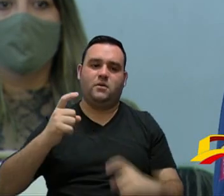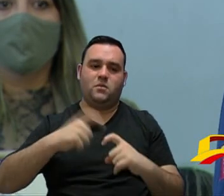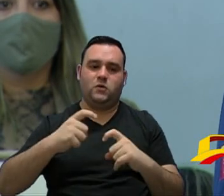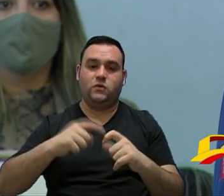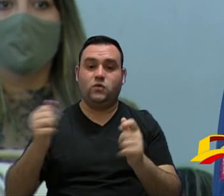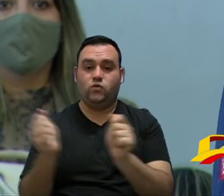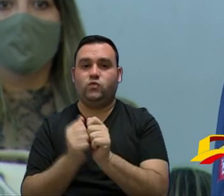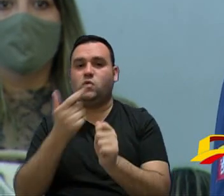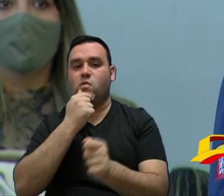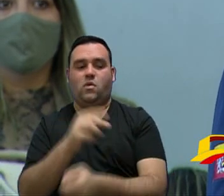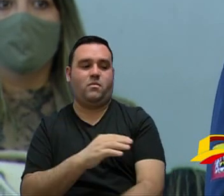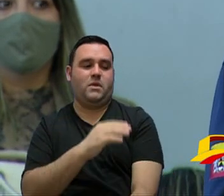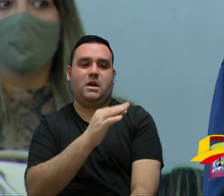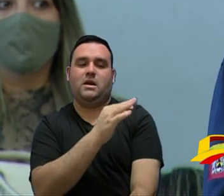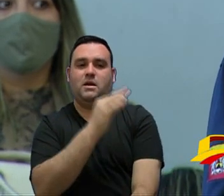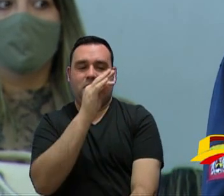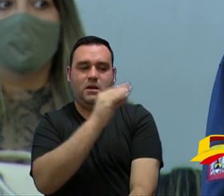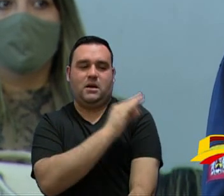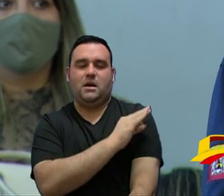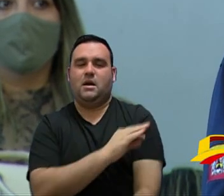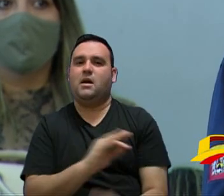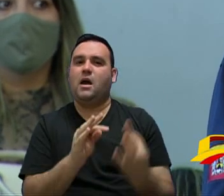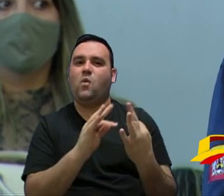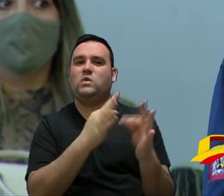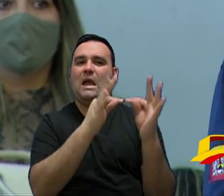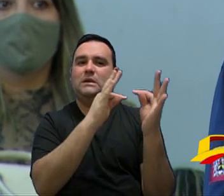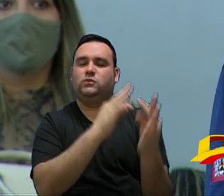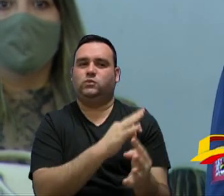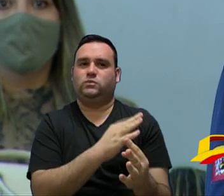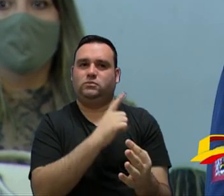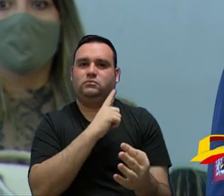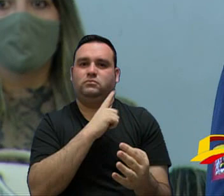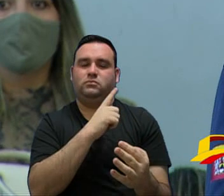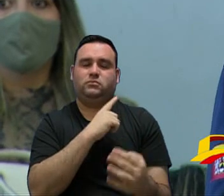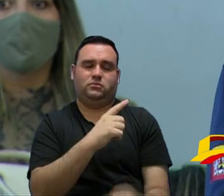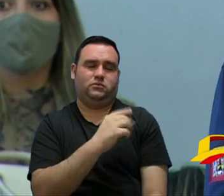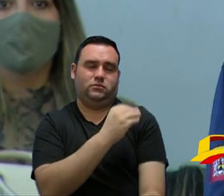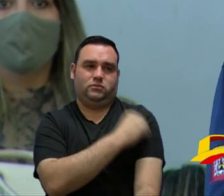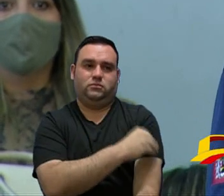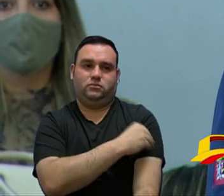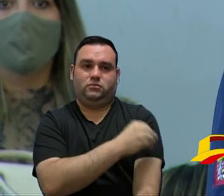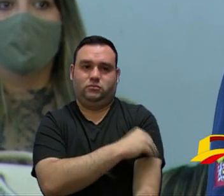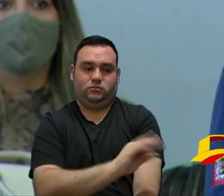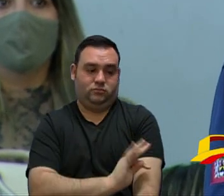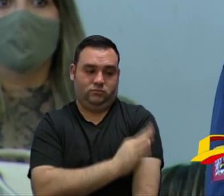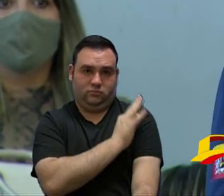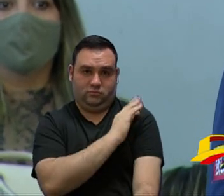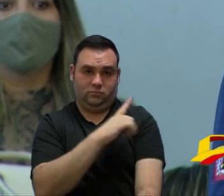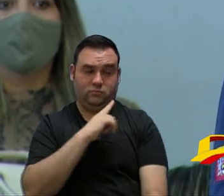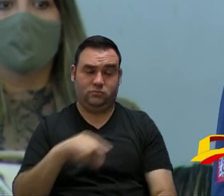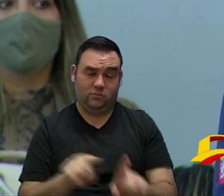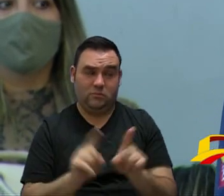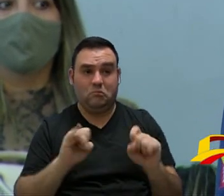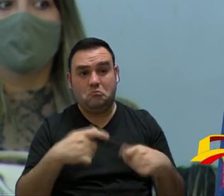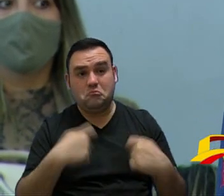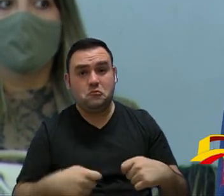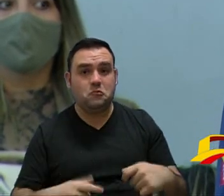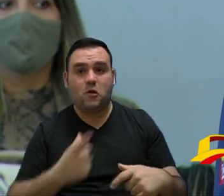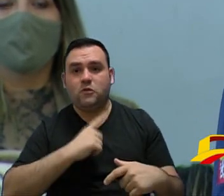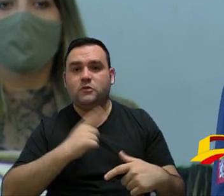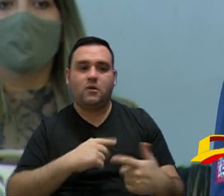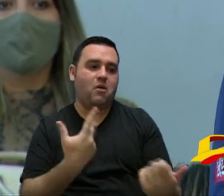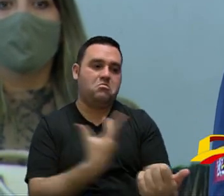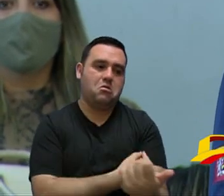motorista junto com o técnico de enfermagem aí é quando a necessidade de o paciente tem alguma intervenção de